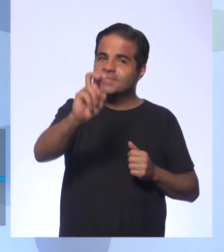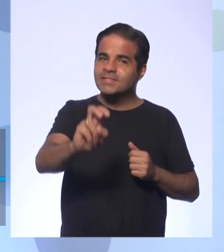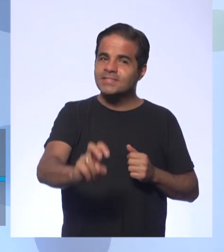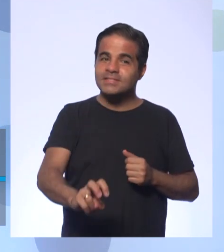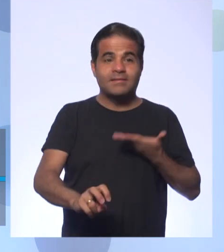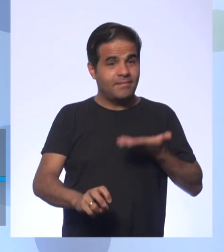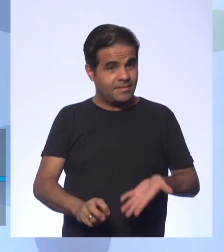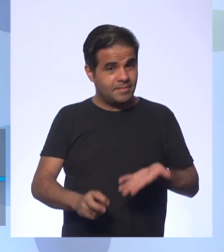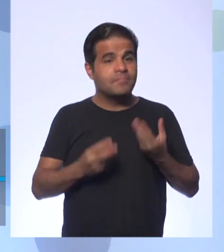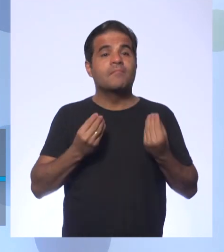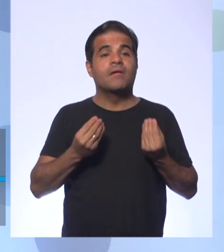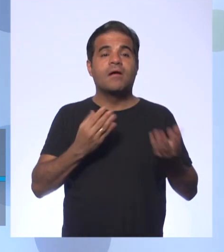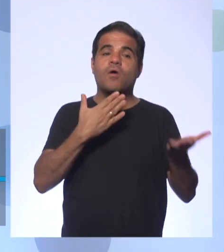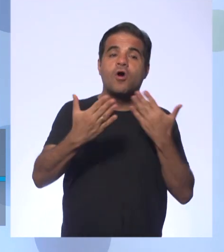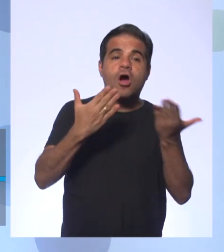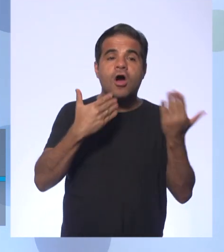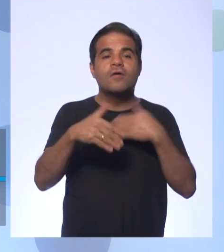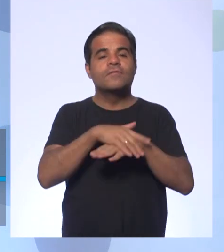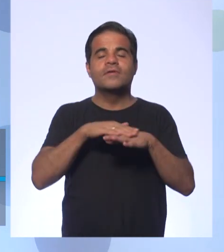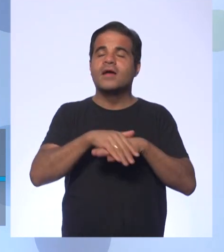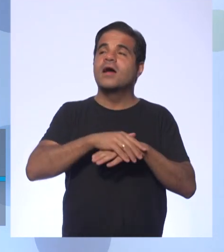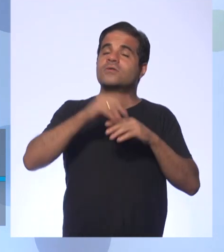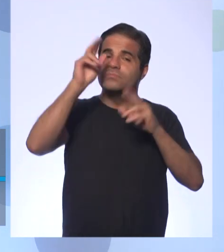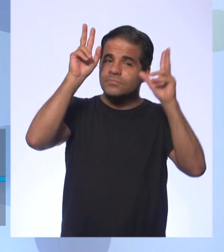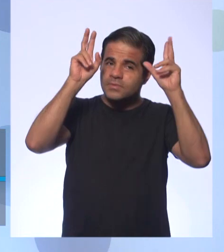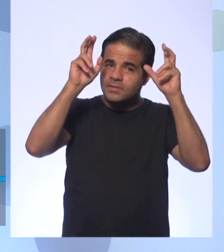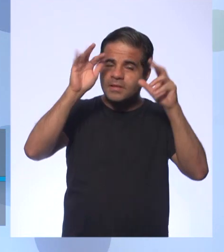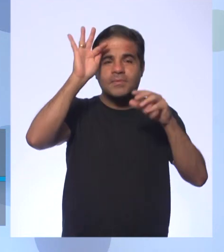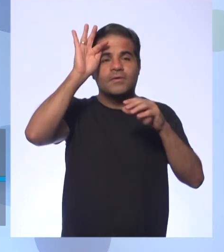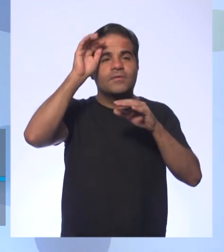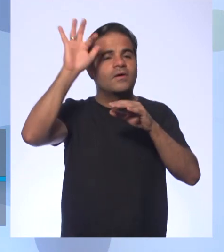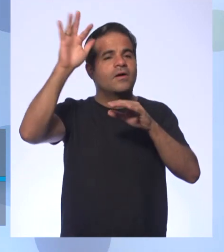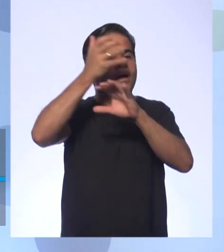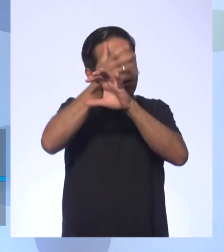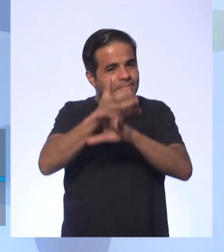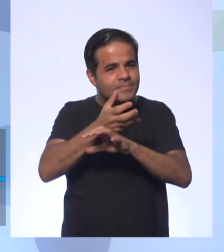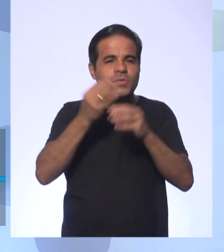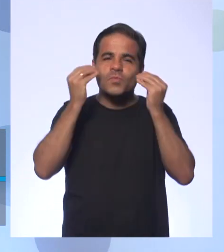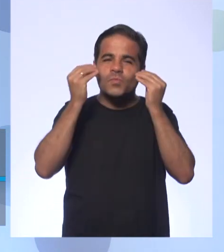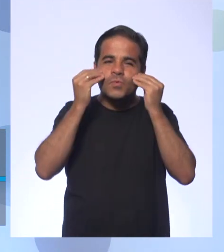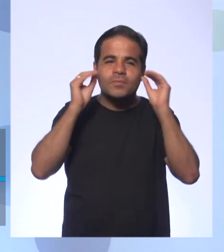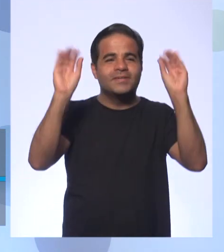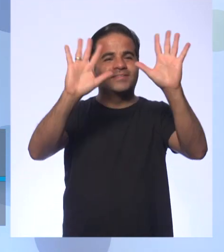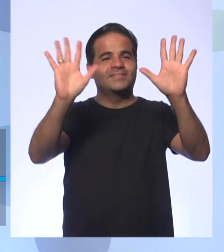as quintas-feiras para a gente falar de filosofia. Aguardo vocês, um beijão!